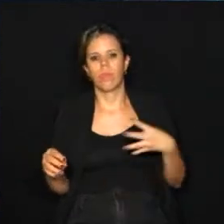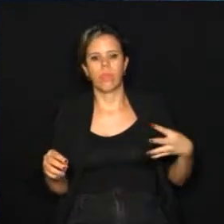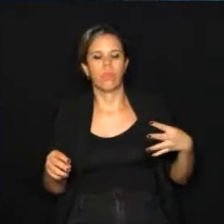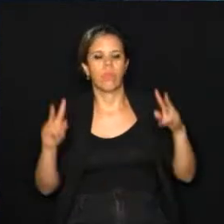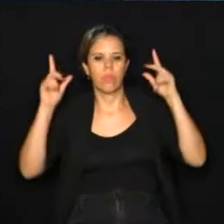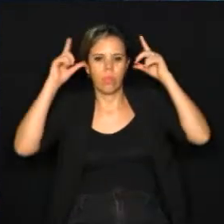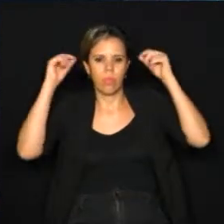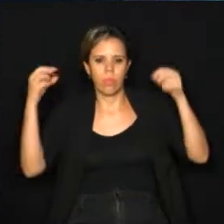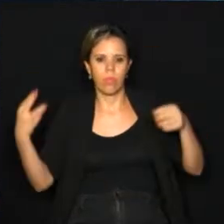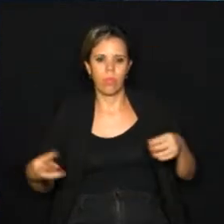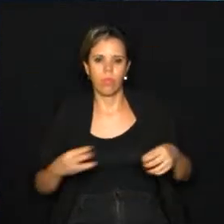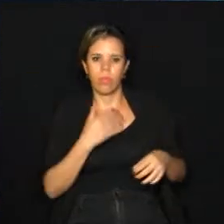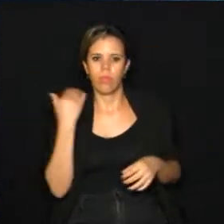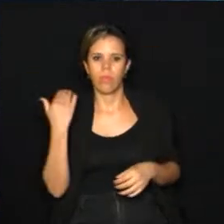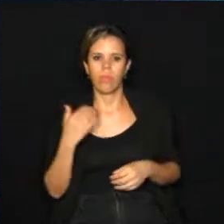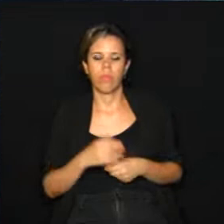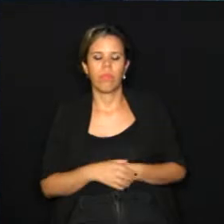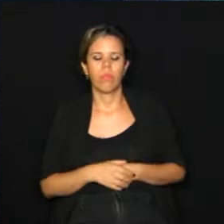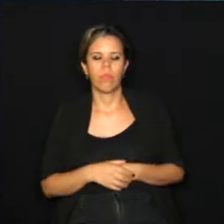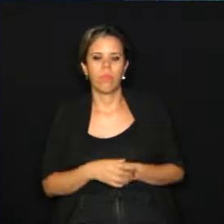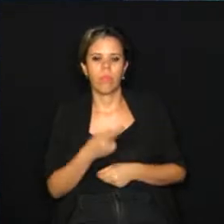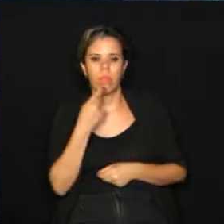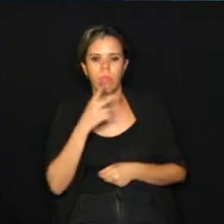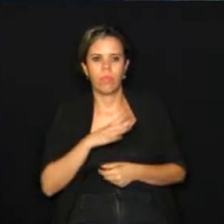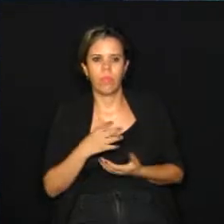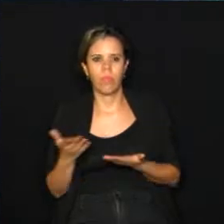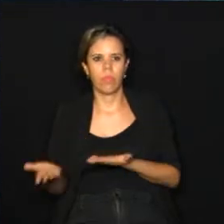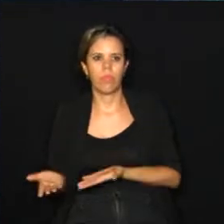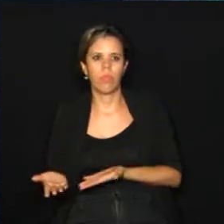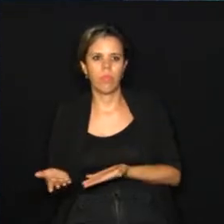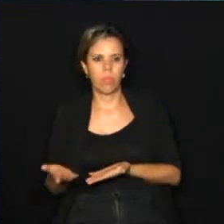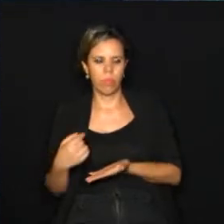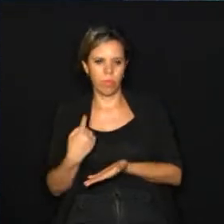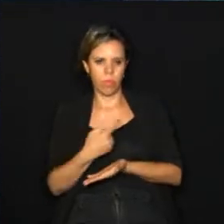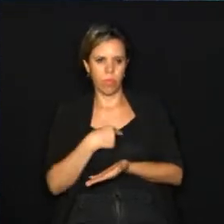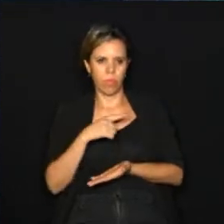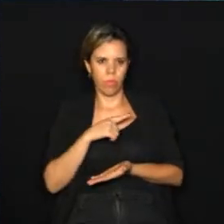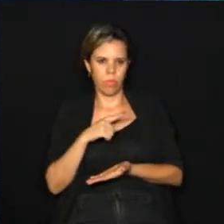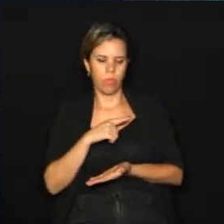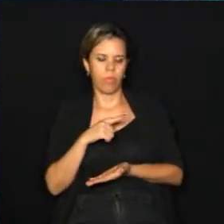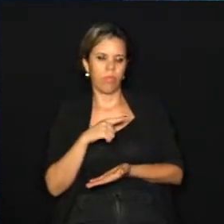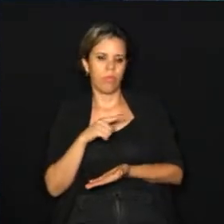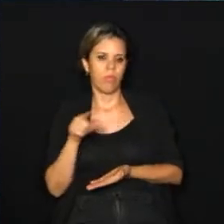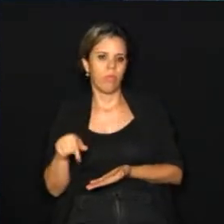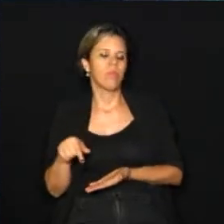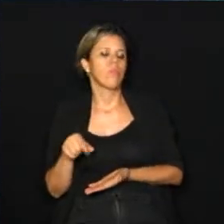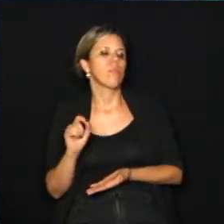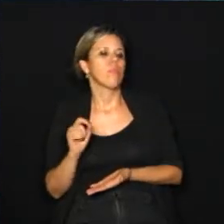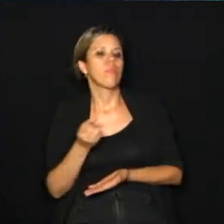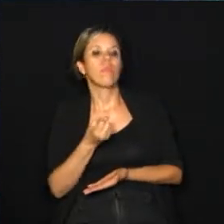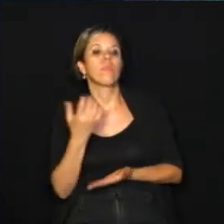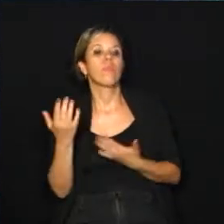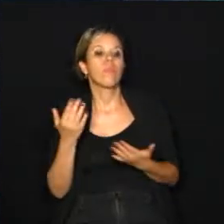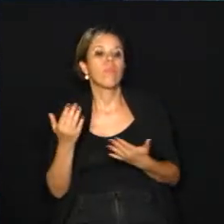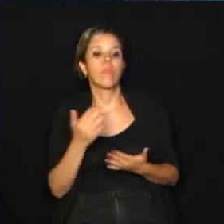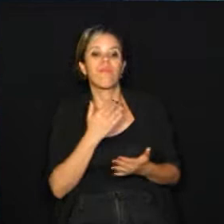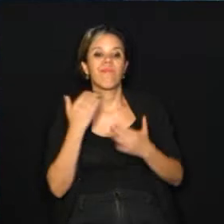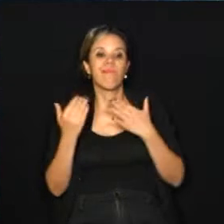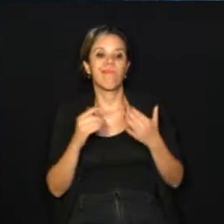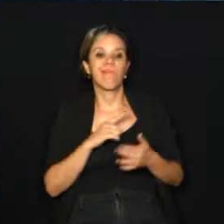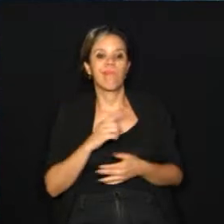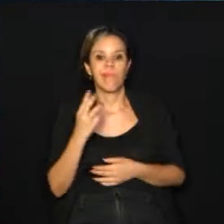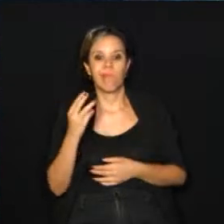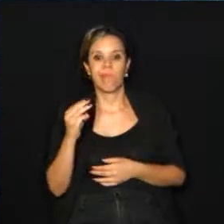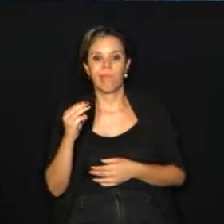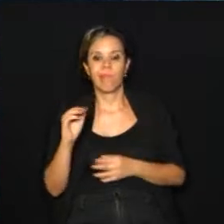Olambra 3 óbitos. E falando aqui da nossa cidade, a gente tem aí, na questão dos óbitos, Gabriel, 3